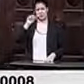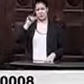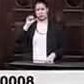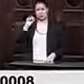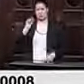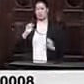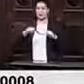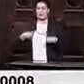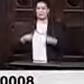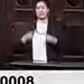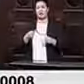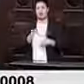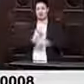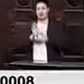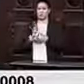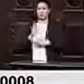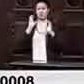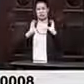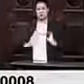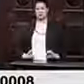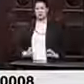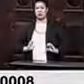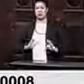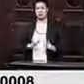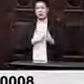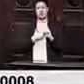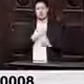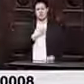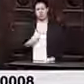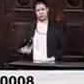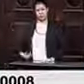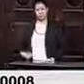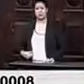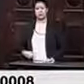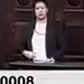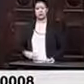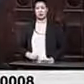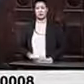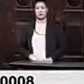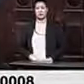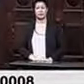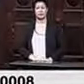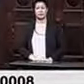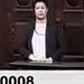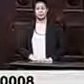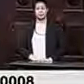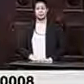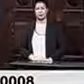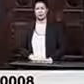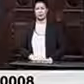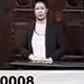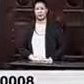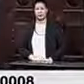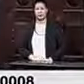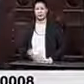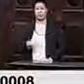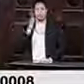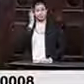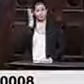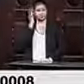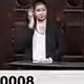defende a auditoria cidadã da dívida pública. Os sedaianos e todos os servidores aqui estão convidados. Pois não, deputado Marcelo